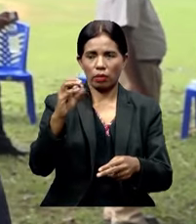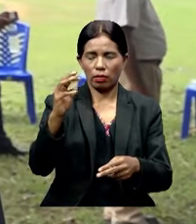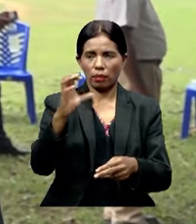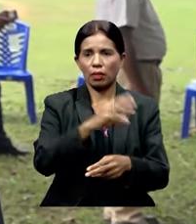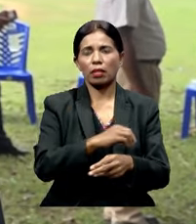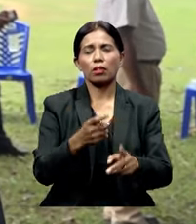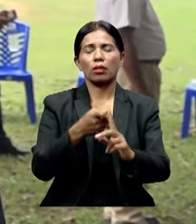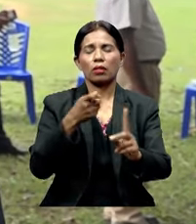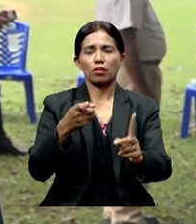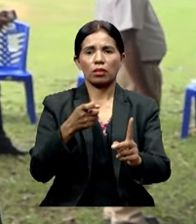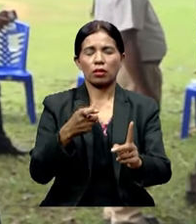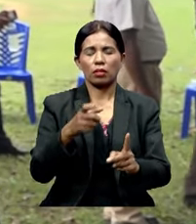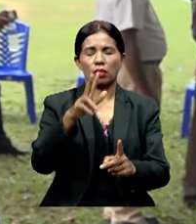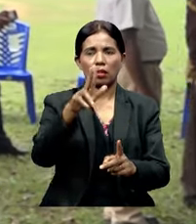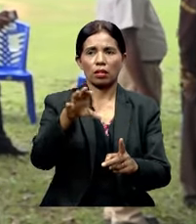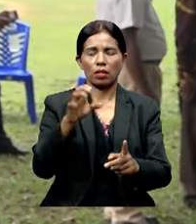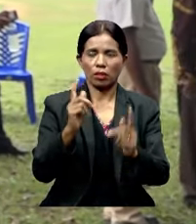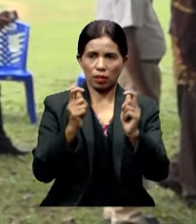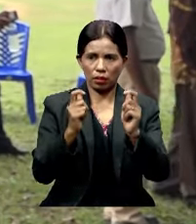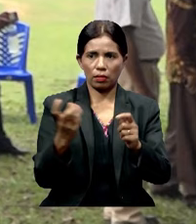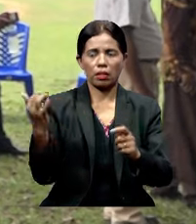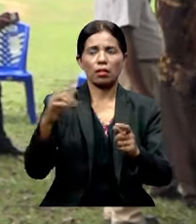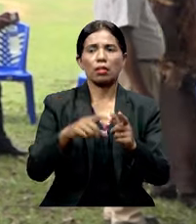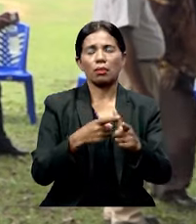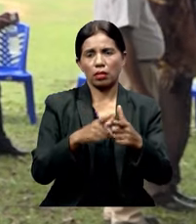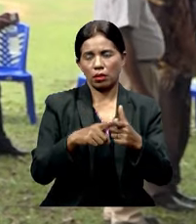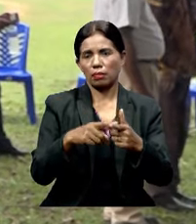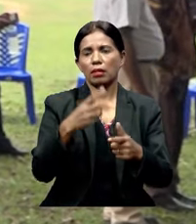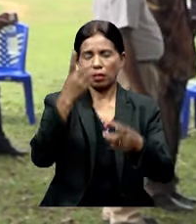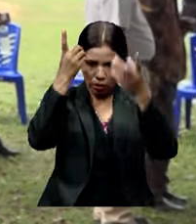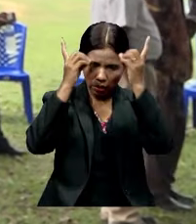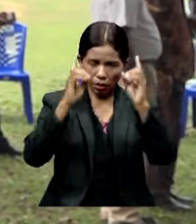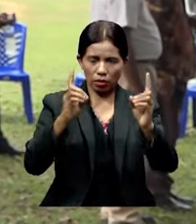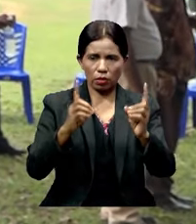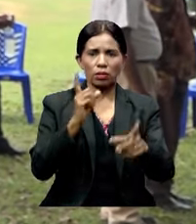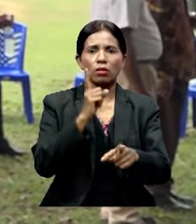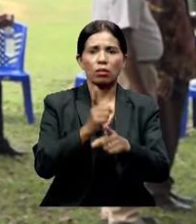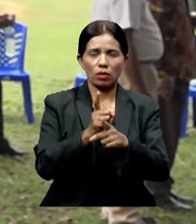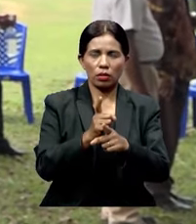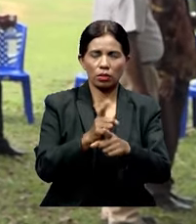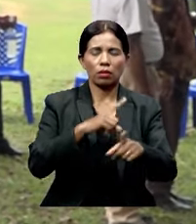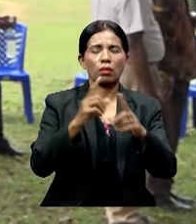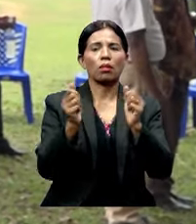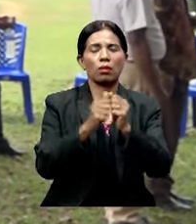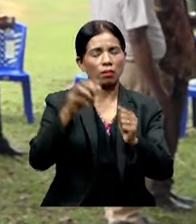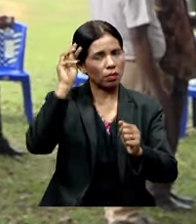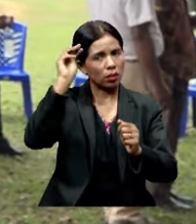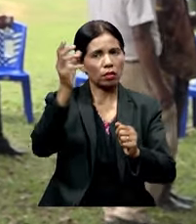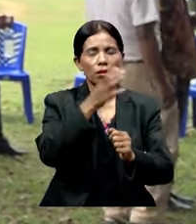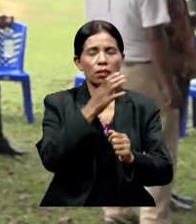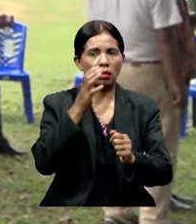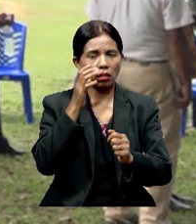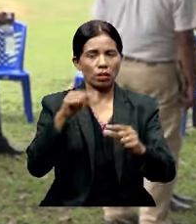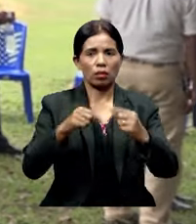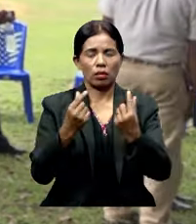kilos finos indonesia atu kokomos pasi depois tholi sizan los fini sera musa timor namos it sir kuli ho minister agricultura o equipa